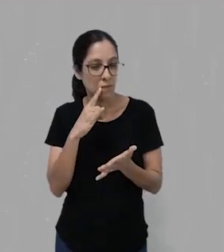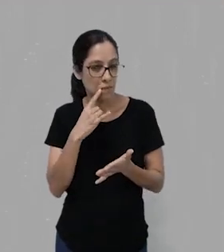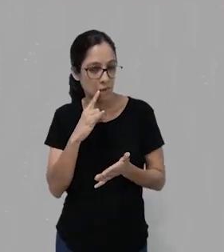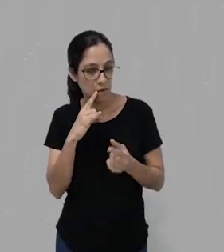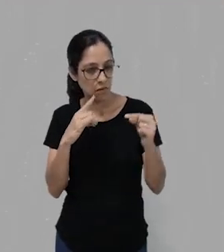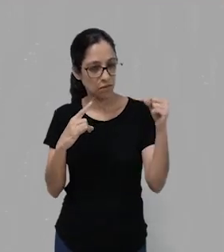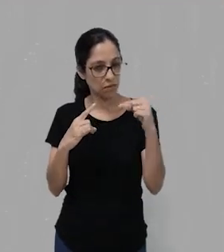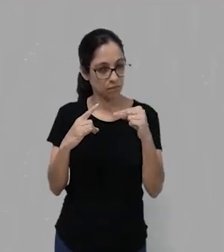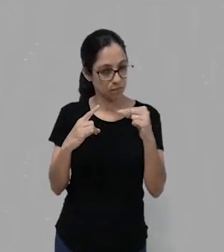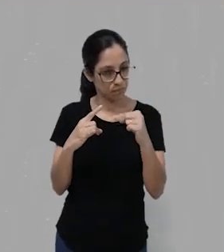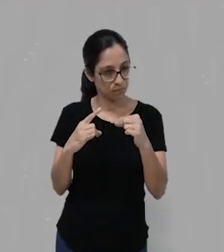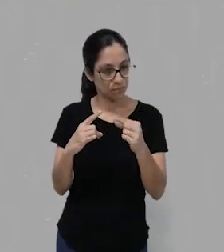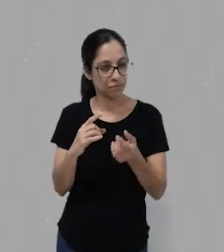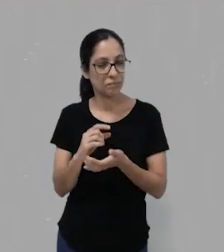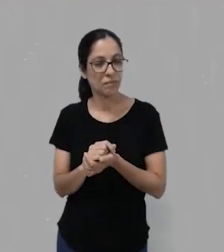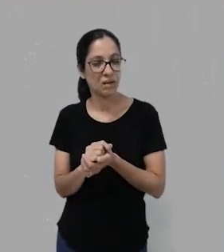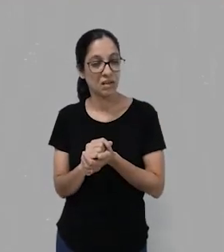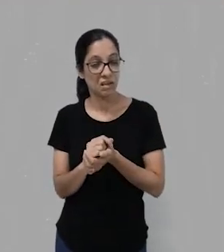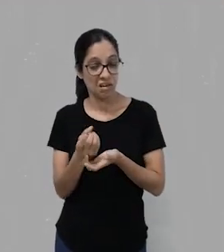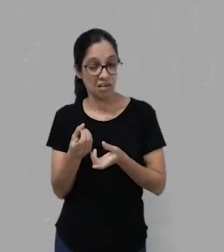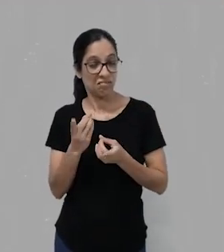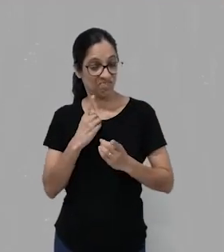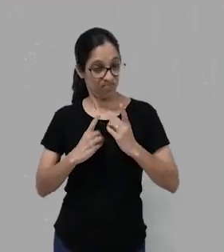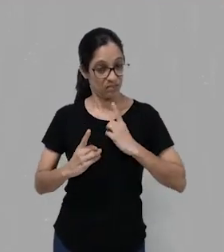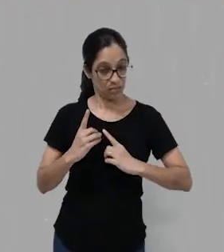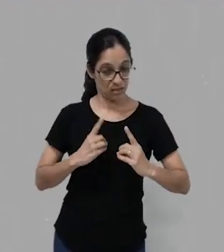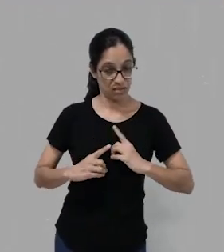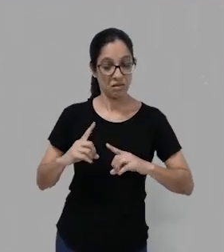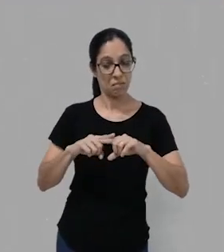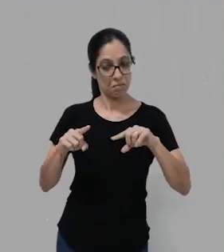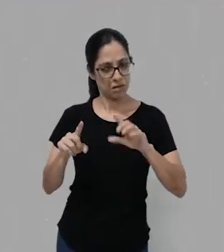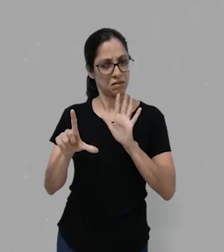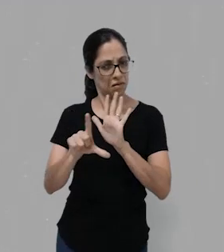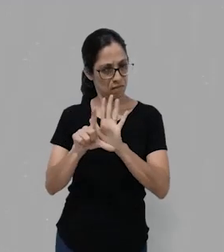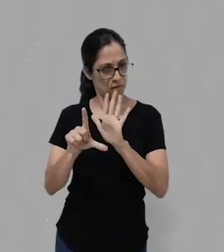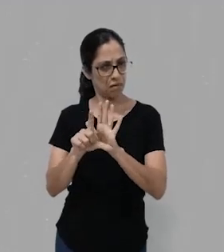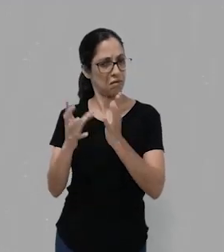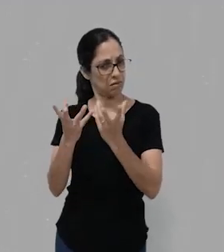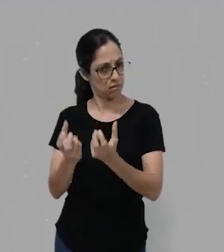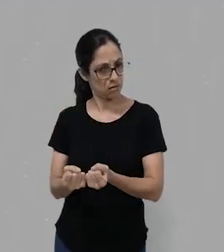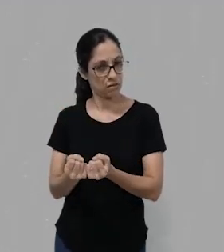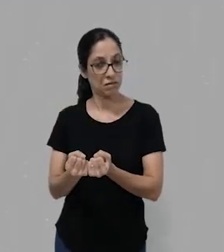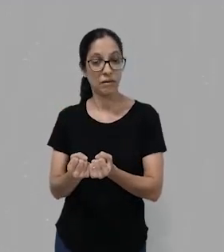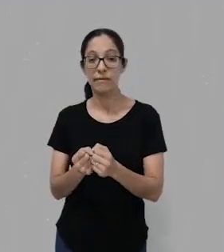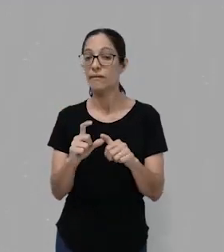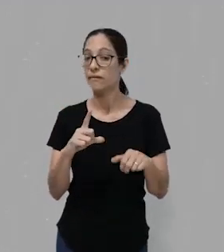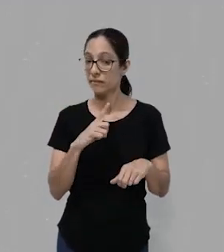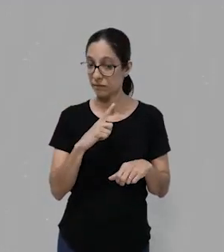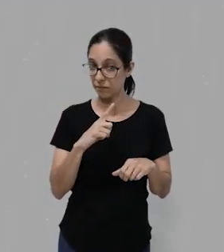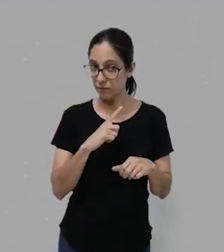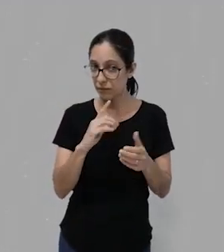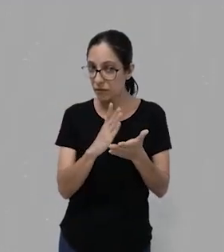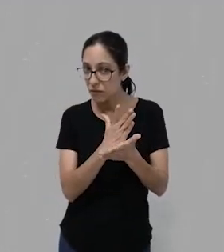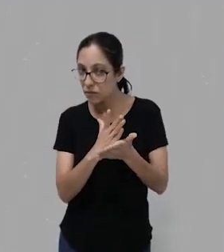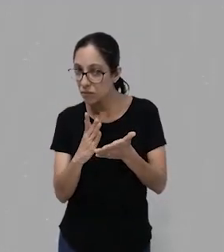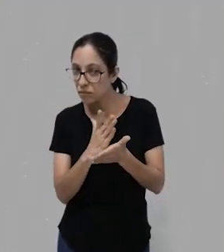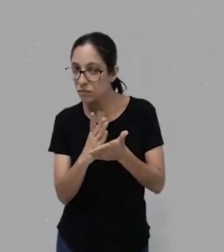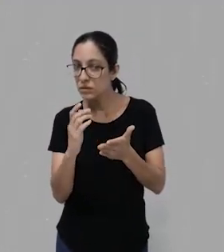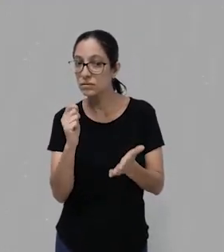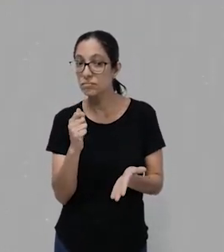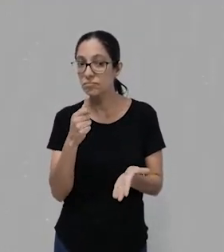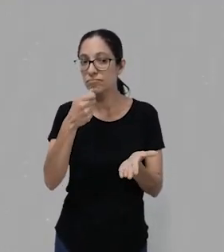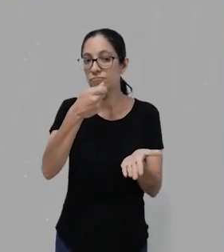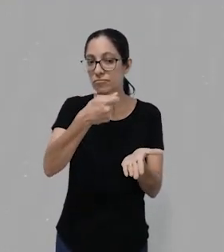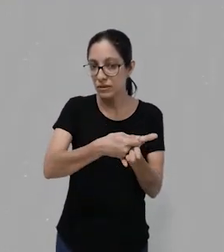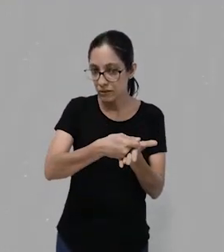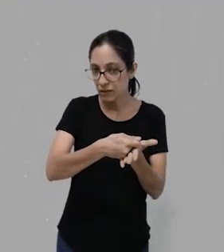uma droga depressiva, mas que é lícita, veremos mais tarde, mas existe algumas sanções penais para aqueles